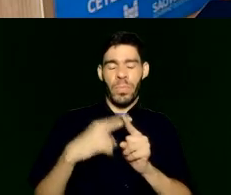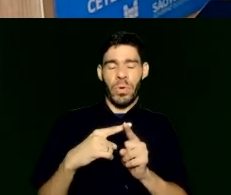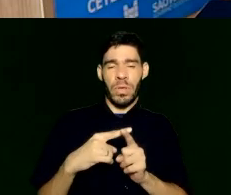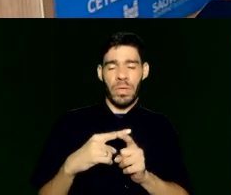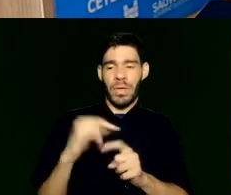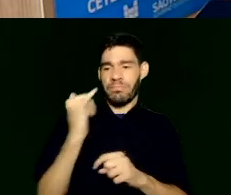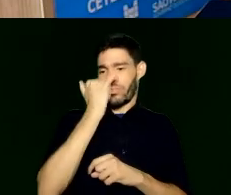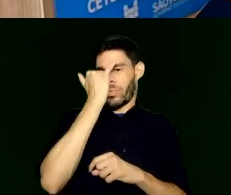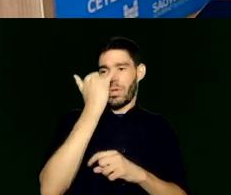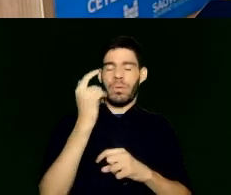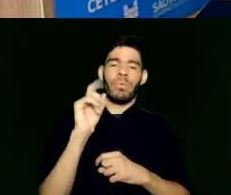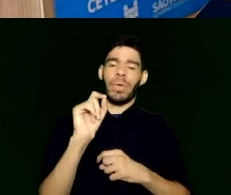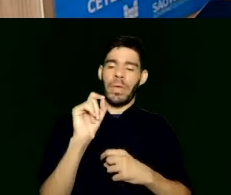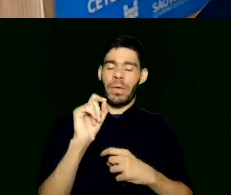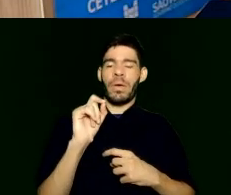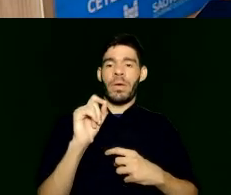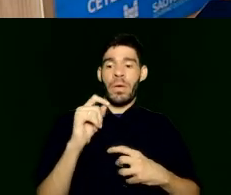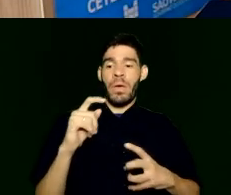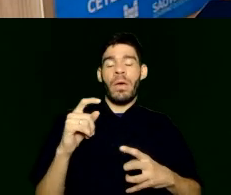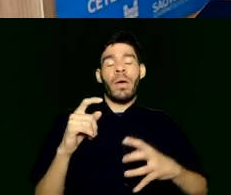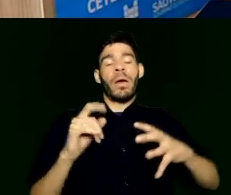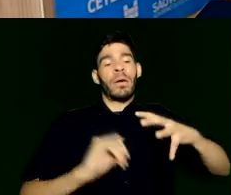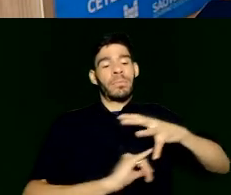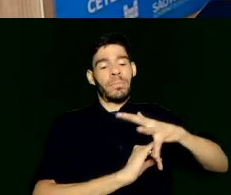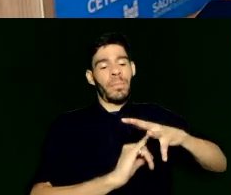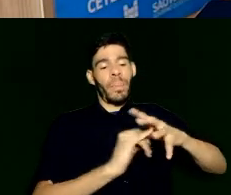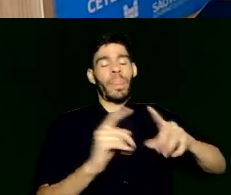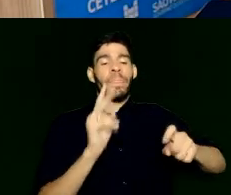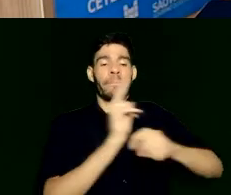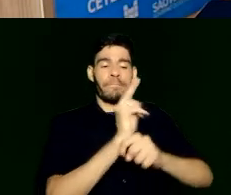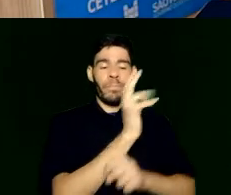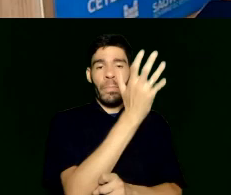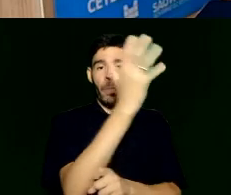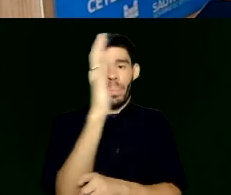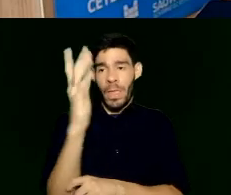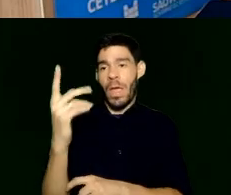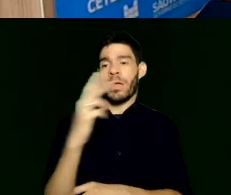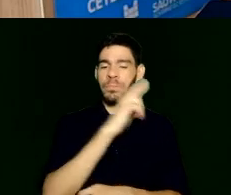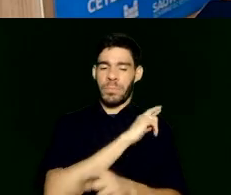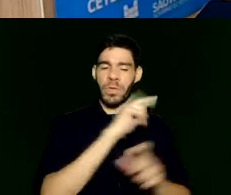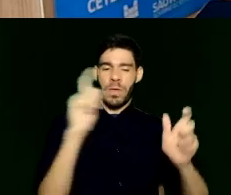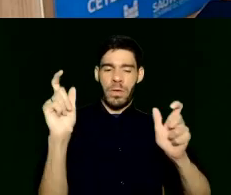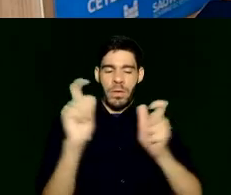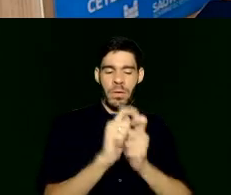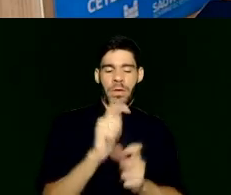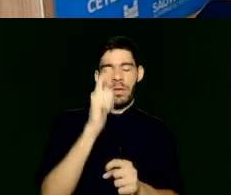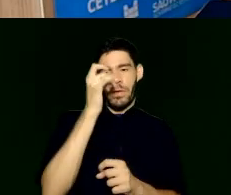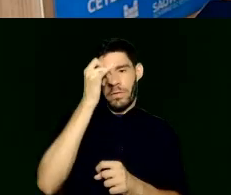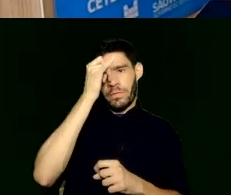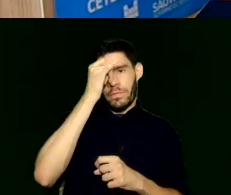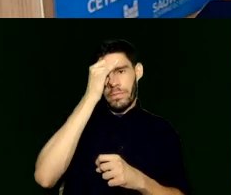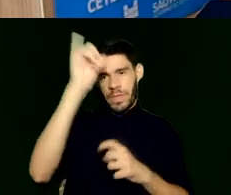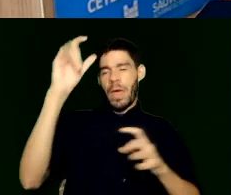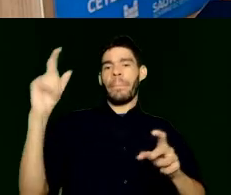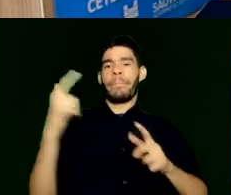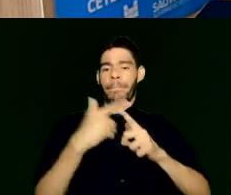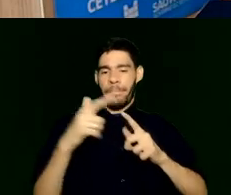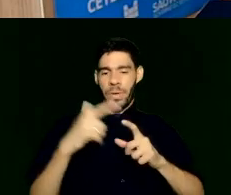mais pelas suas consequências, cabe aos órgãos ambientais minimizar essas consequências. E foi